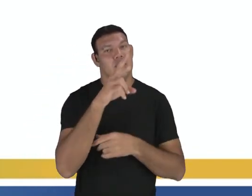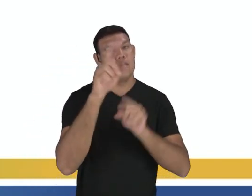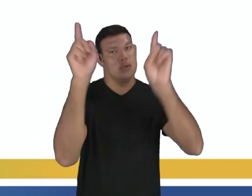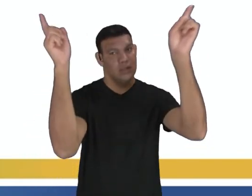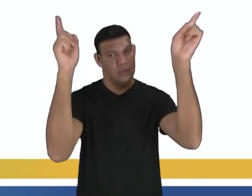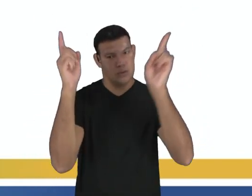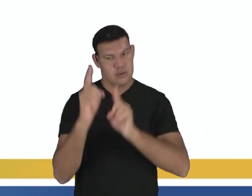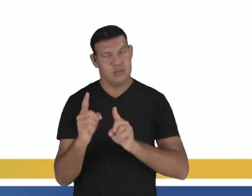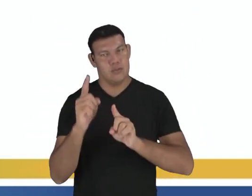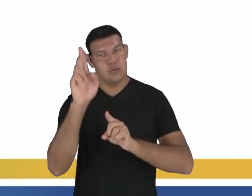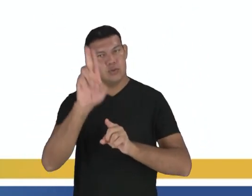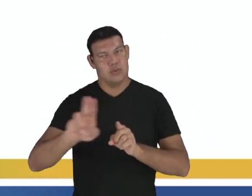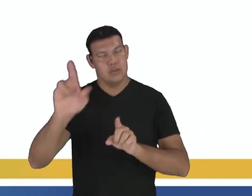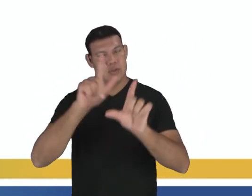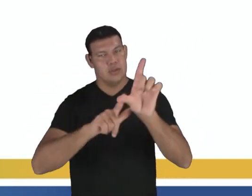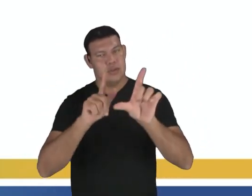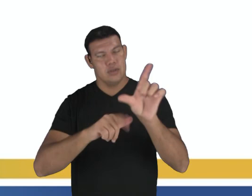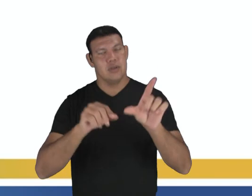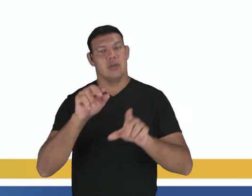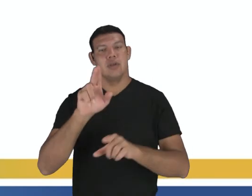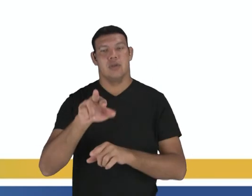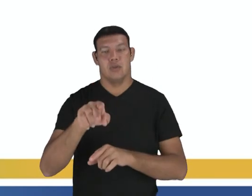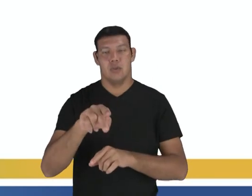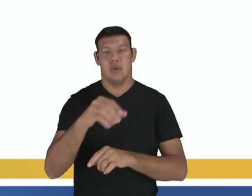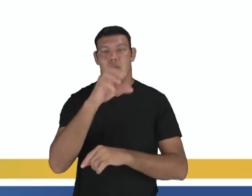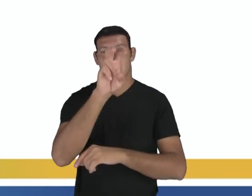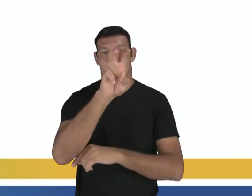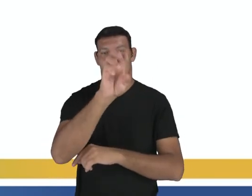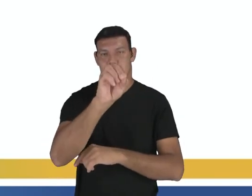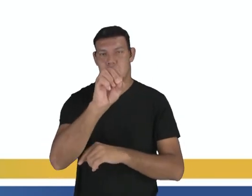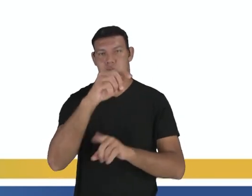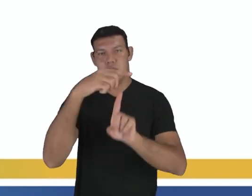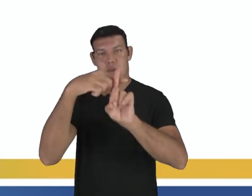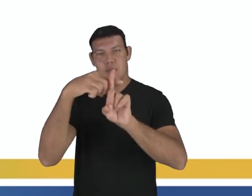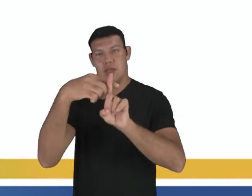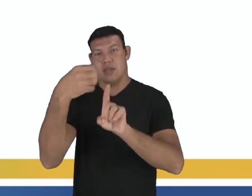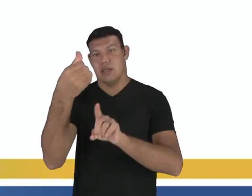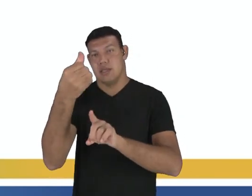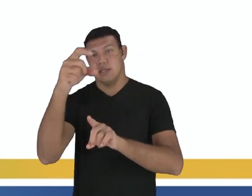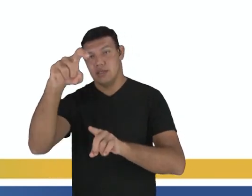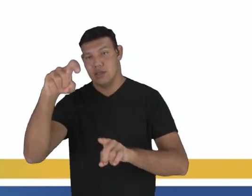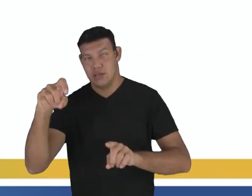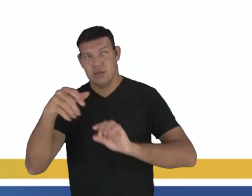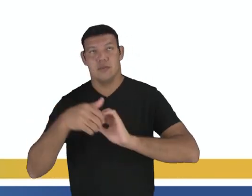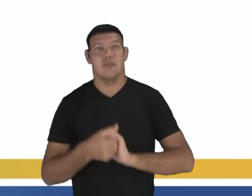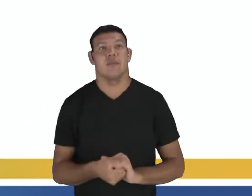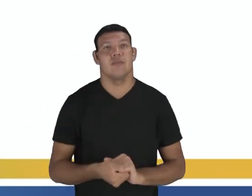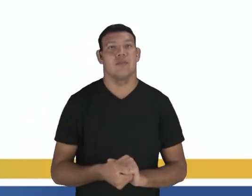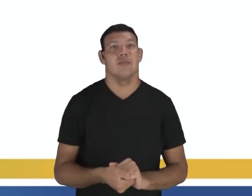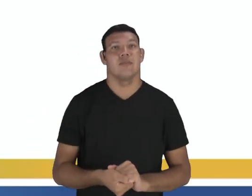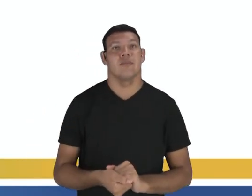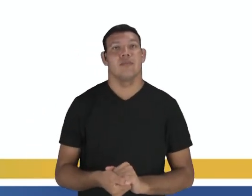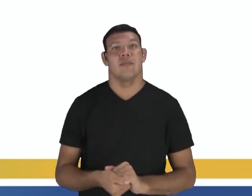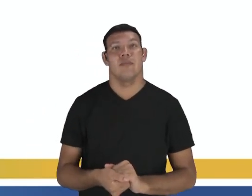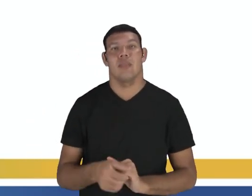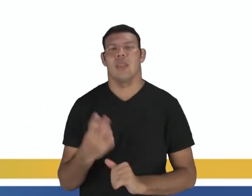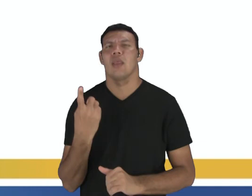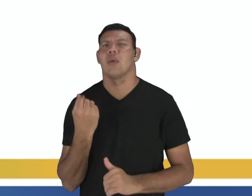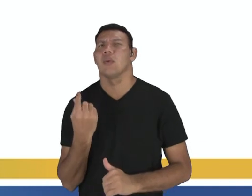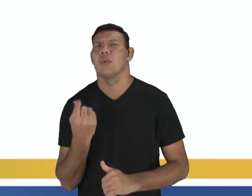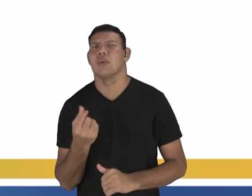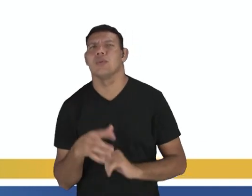mais 6 vezes o x. A segunda questão eu queria saber assim, quanto que ele cobra por